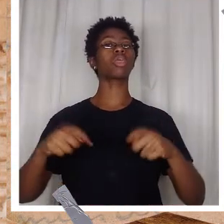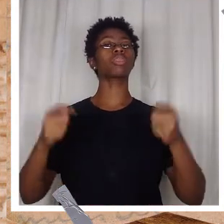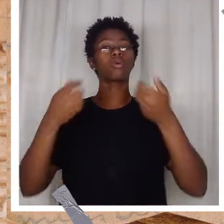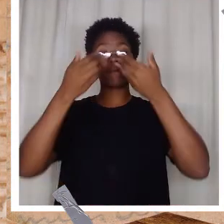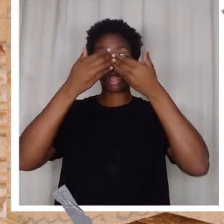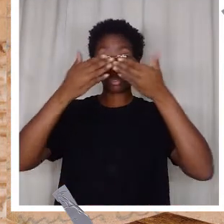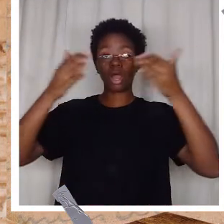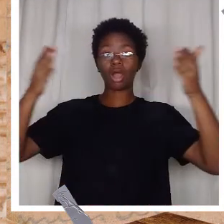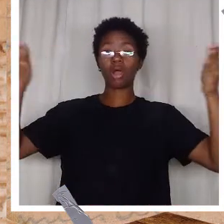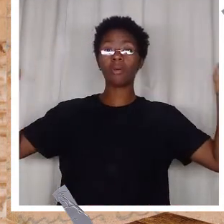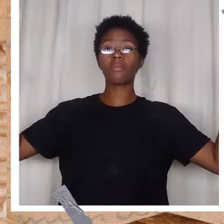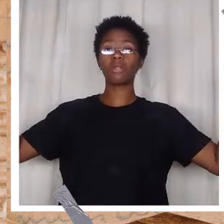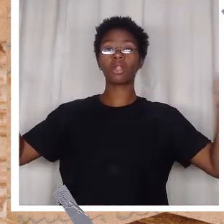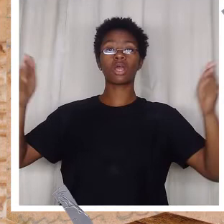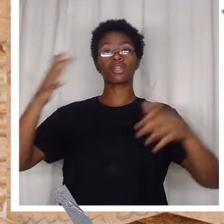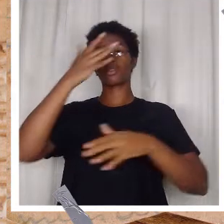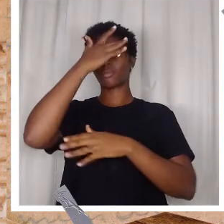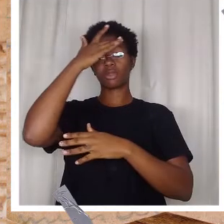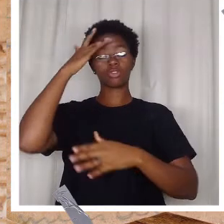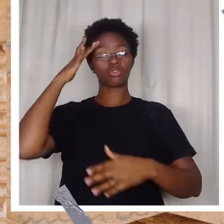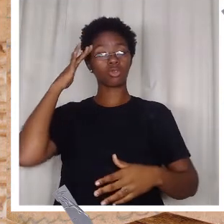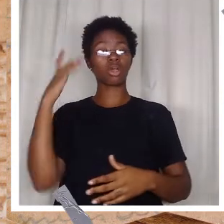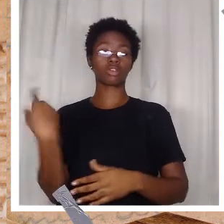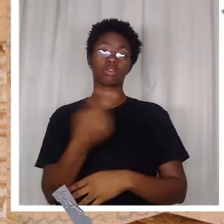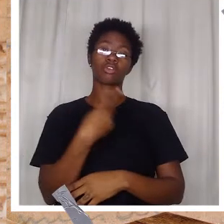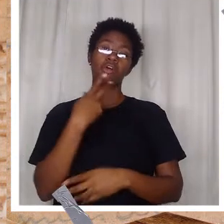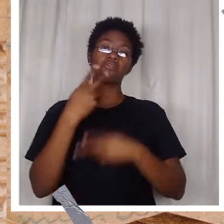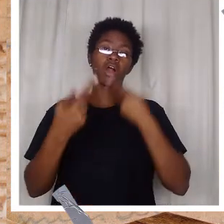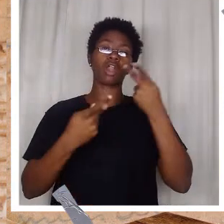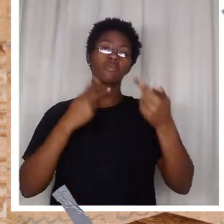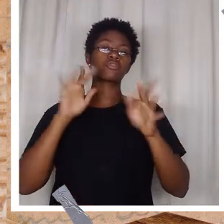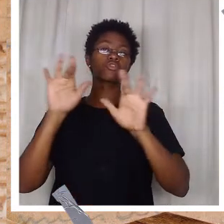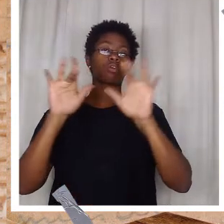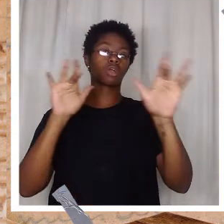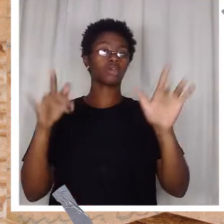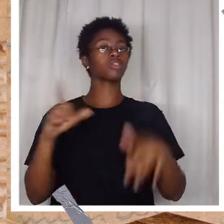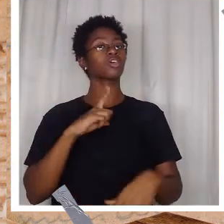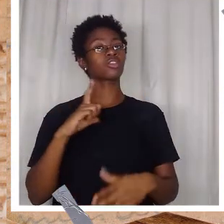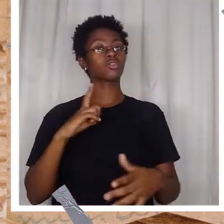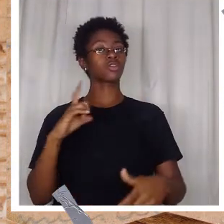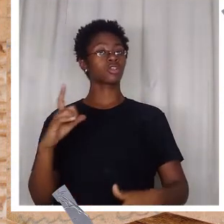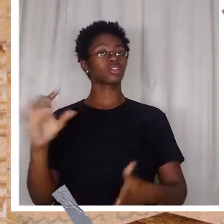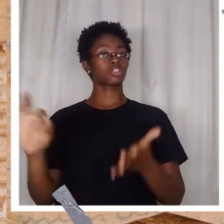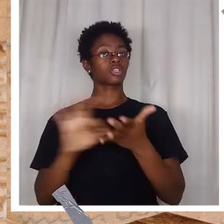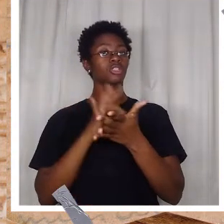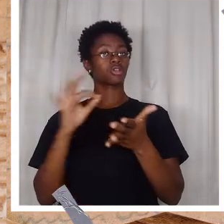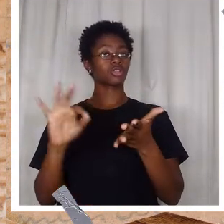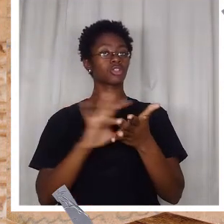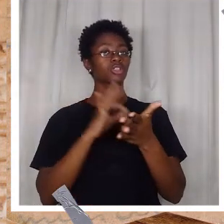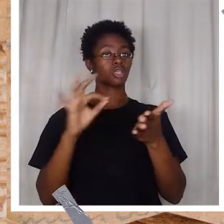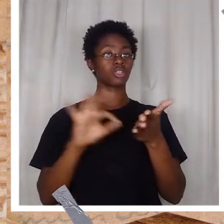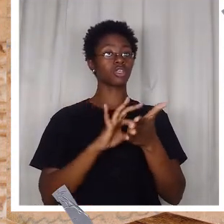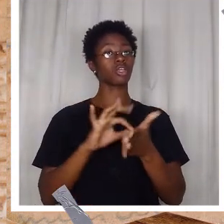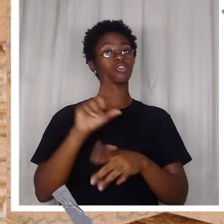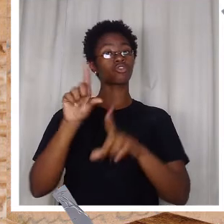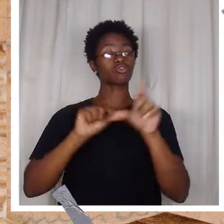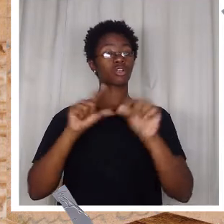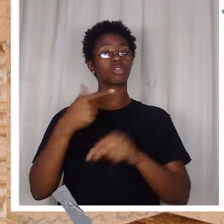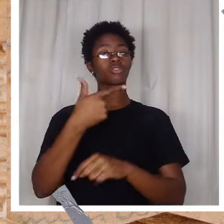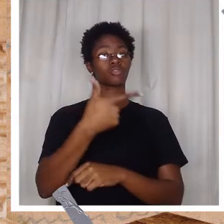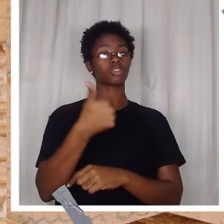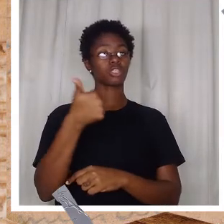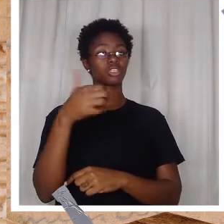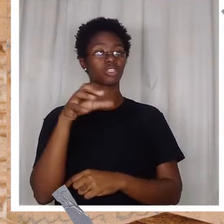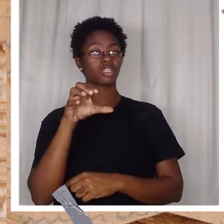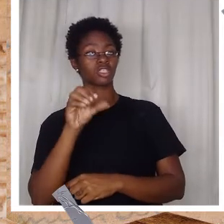qual estamos falando. Tivemos quase 500 inscrições e selecionamos 210 mulheres